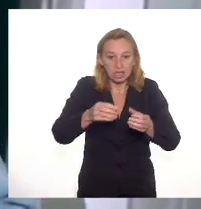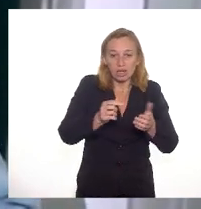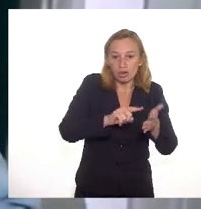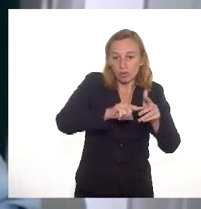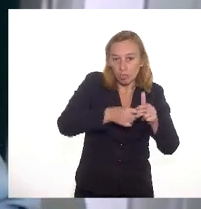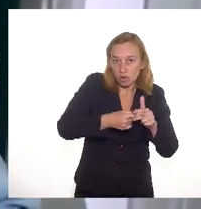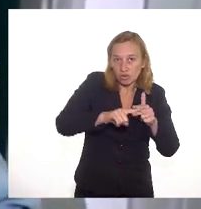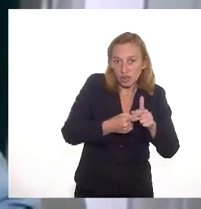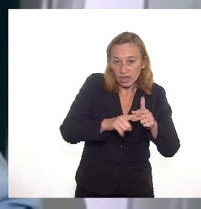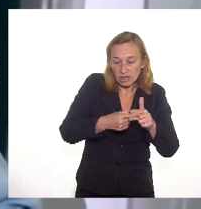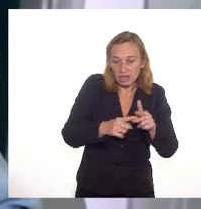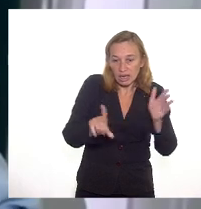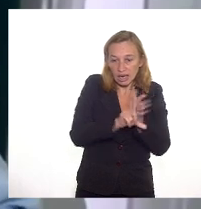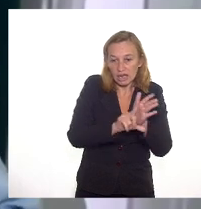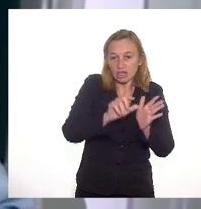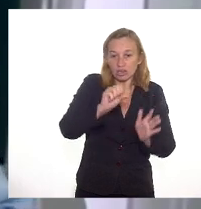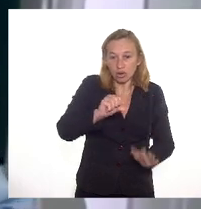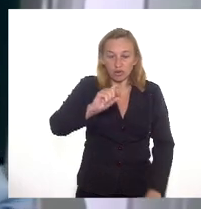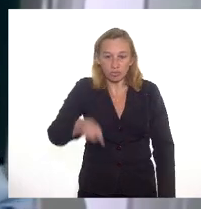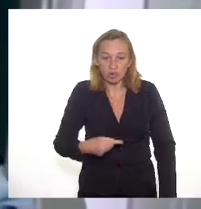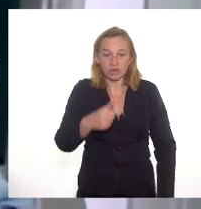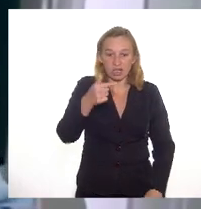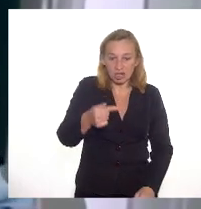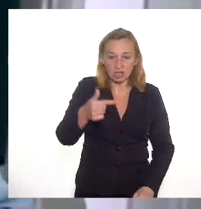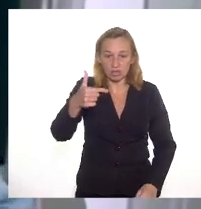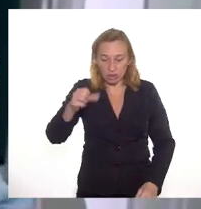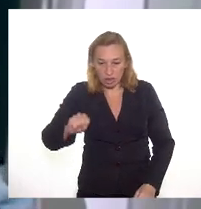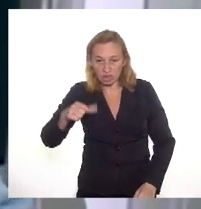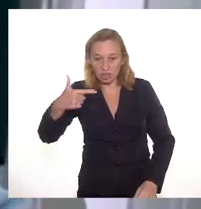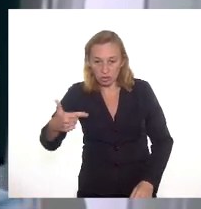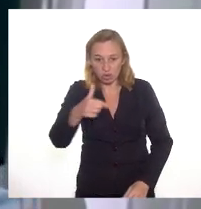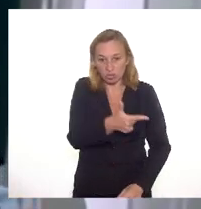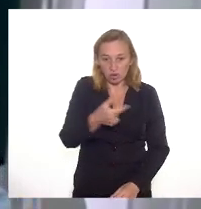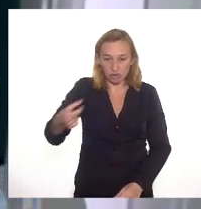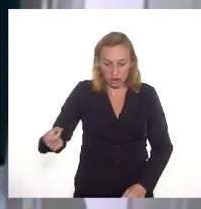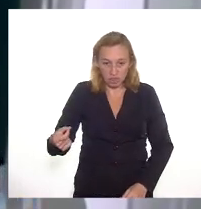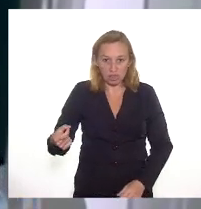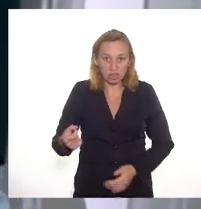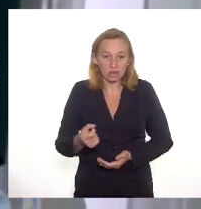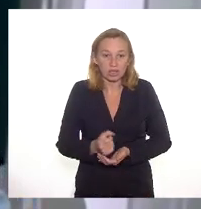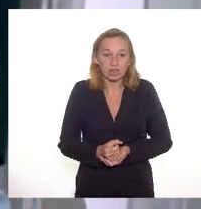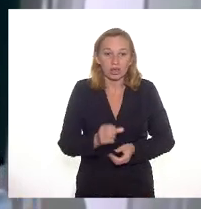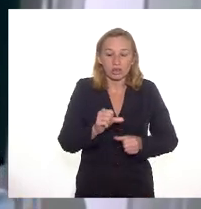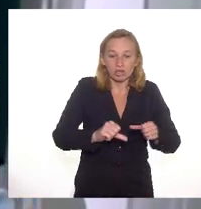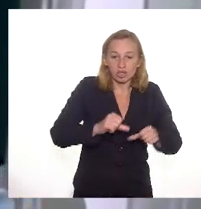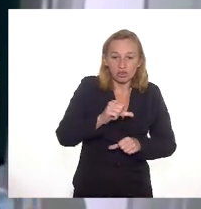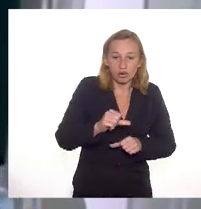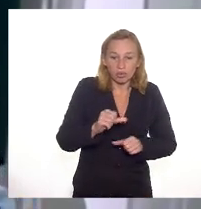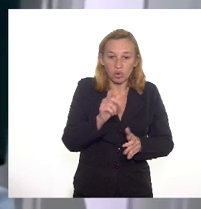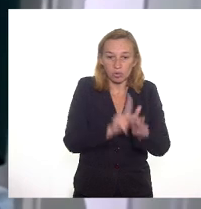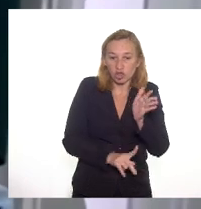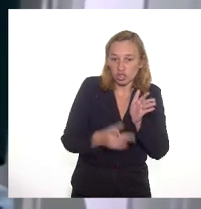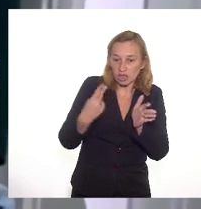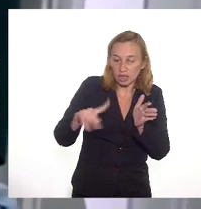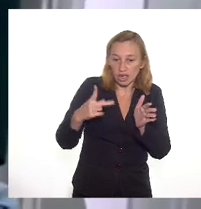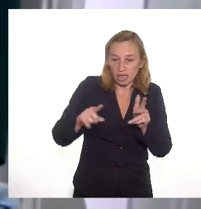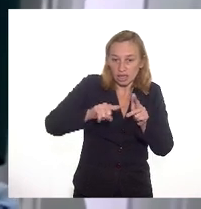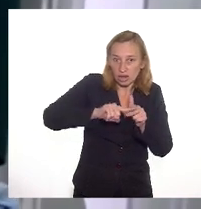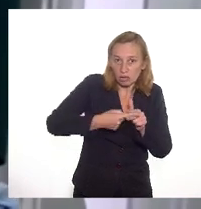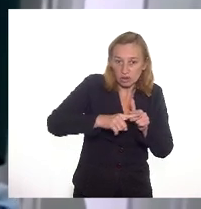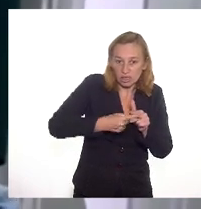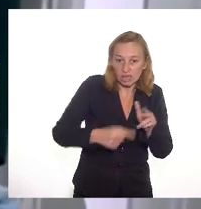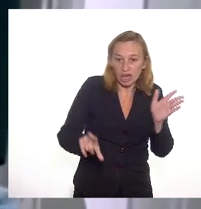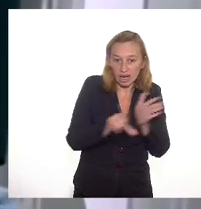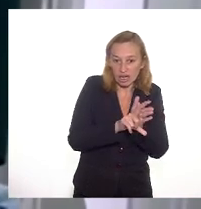modificações à Lei 9.062, de 22 de outubro de 2020. Ou seja, eu transformei o projeto dela num projeto que altera a